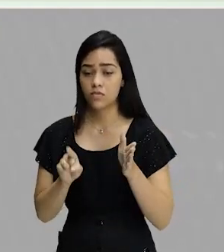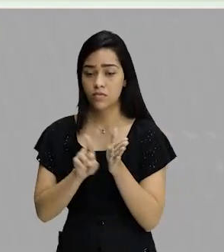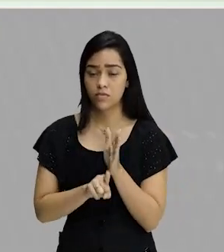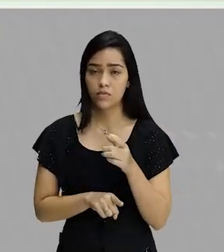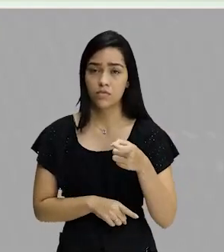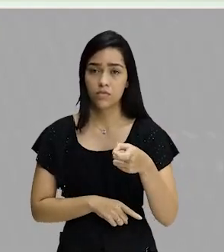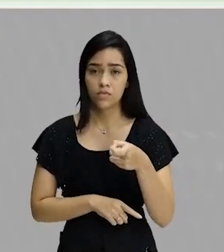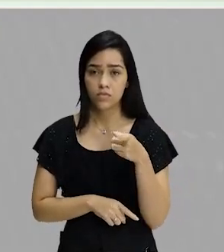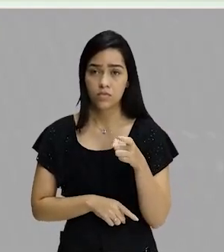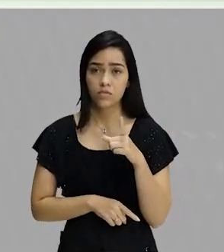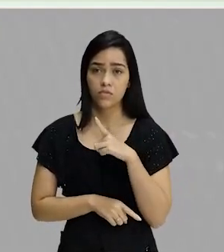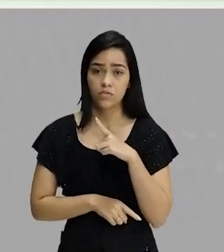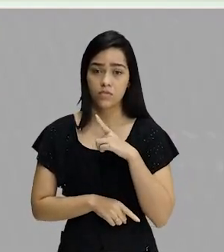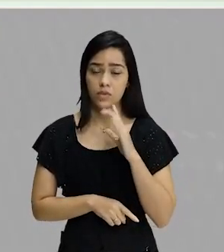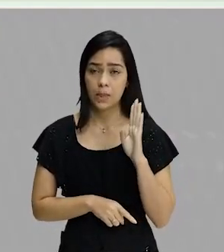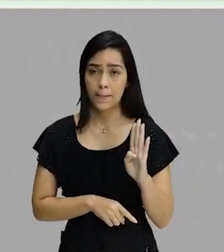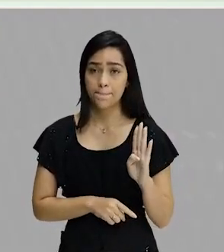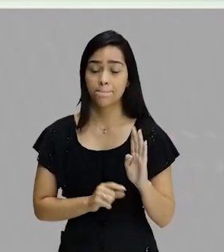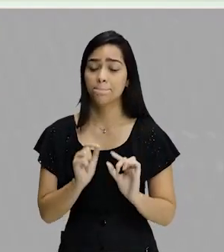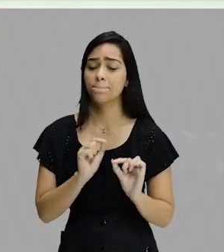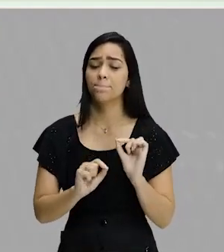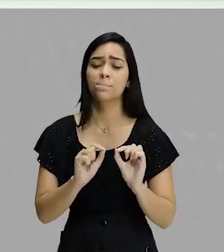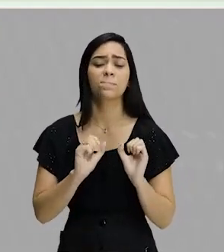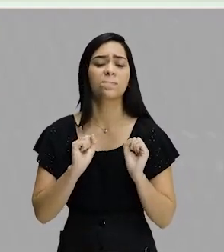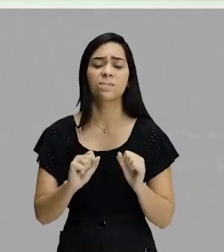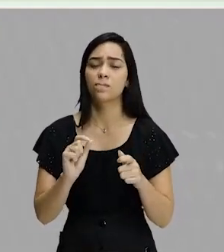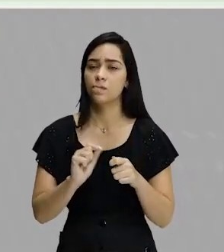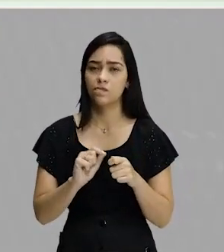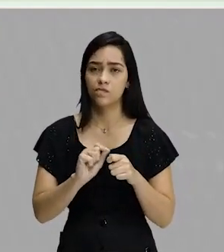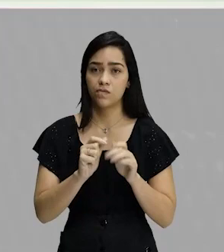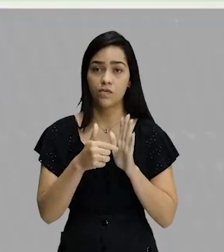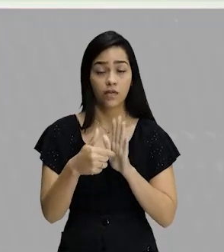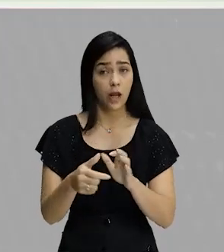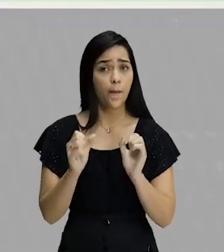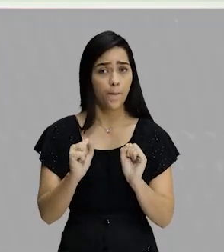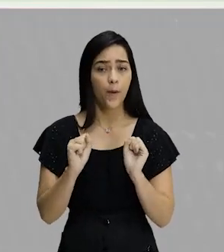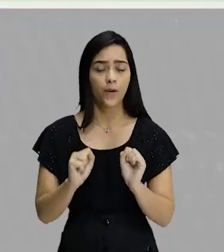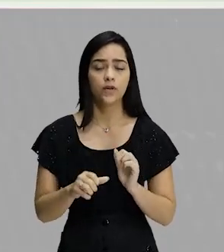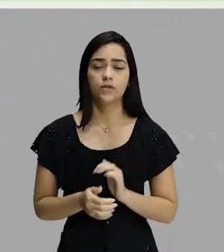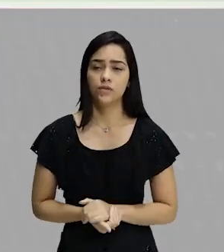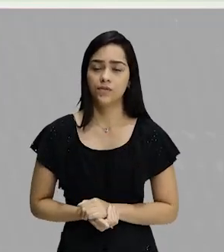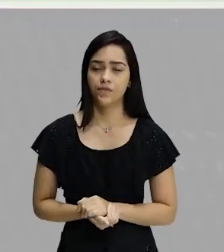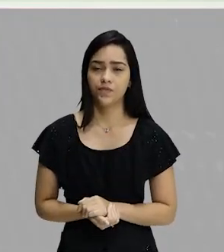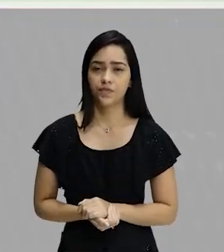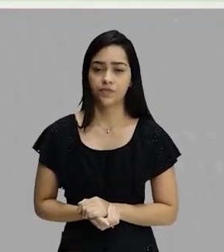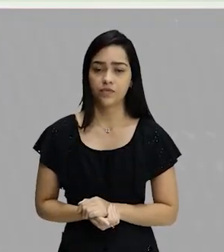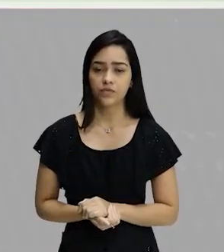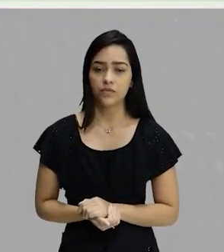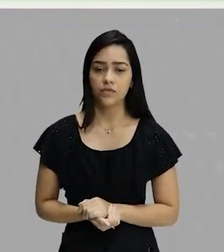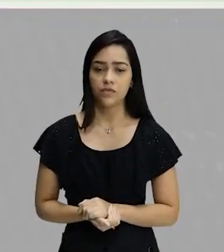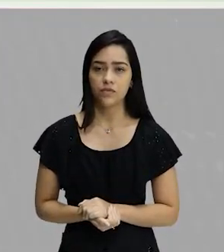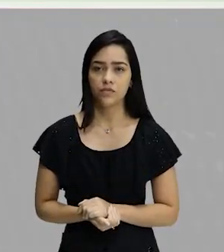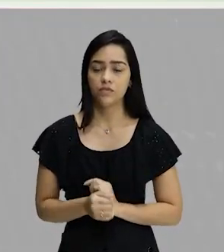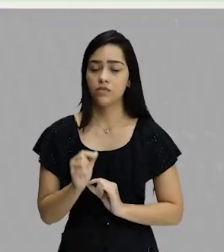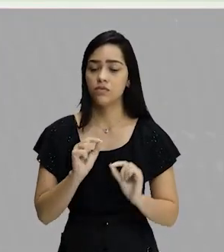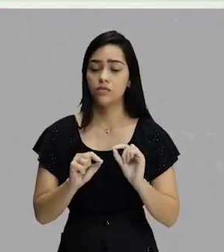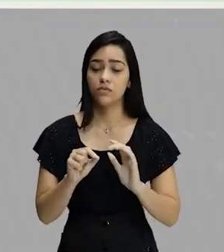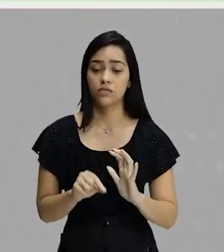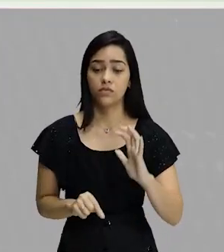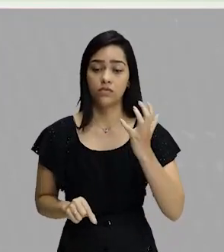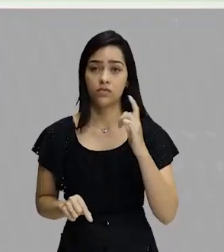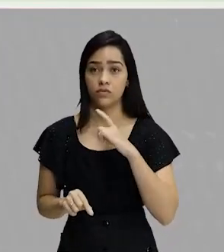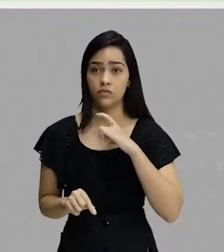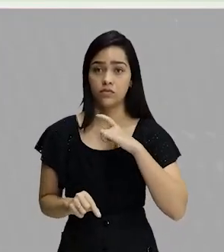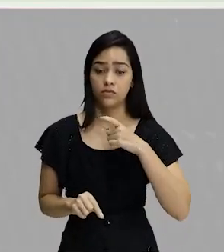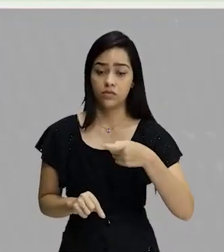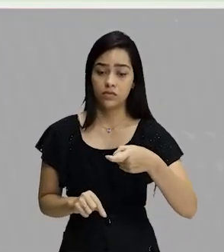multiplica yb, bem aqui eu posso colocar esse x aqui em evidência, não posso? Posso sim. O que vai acontecer? Colocando esse